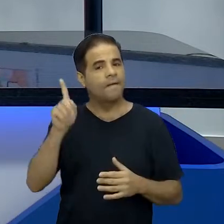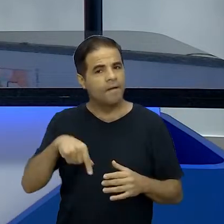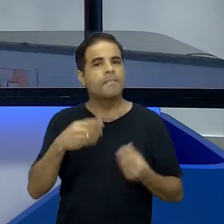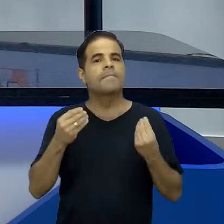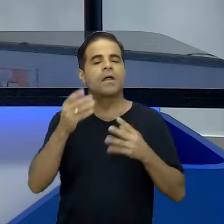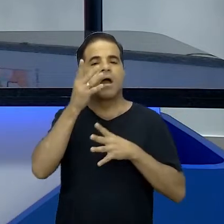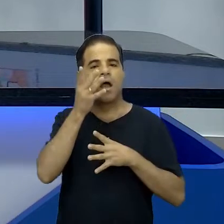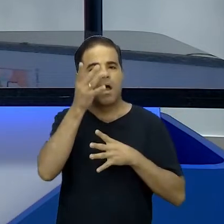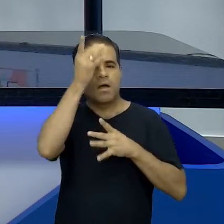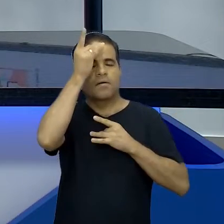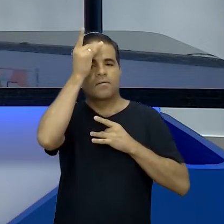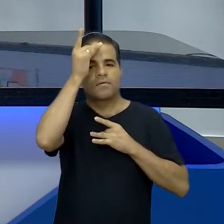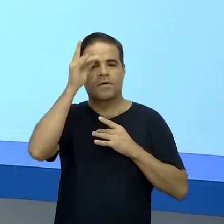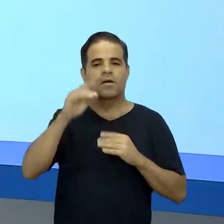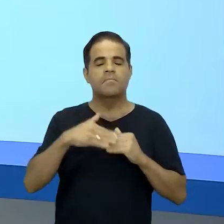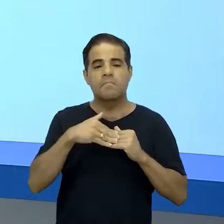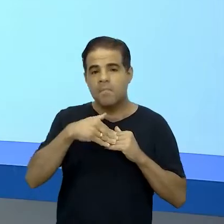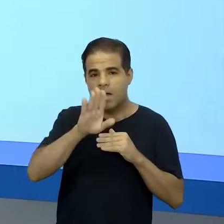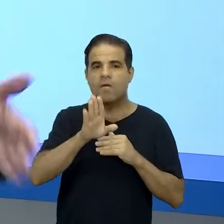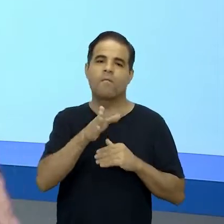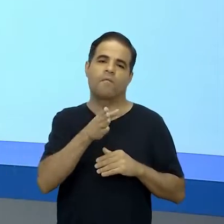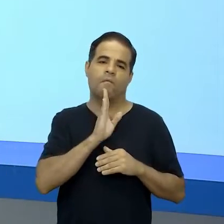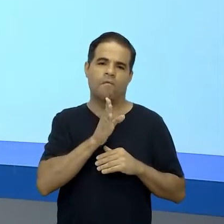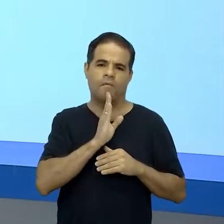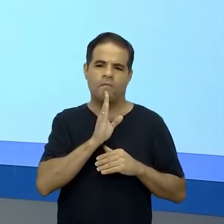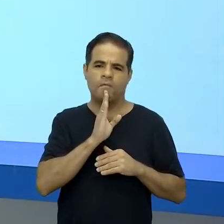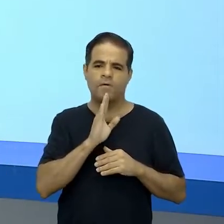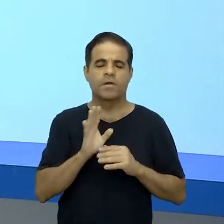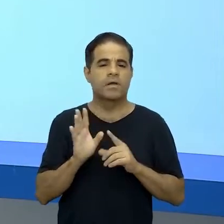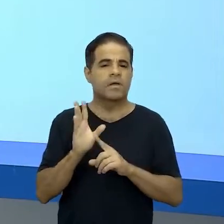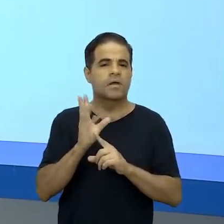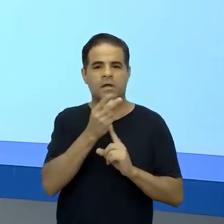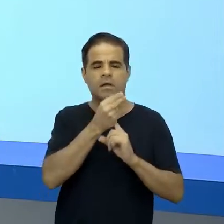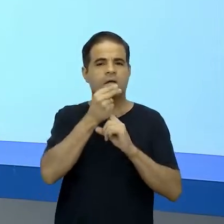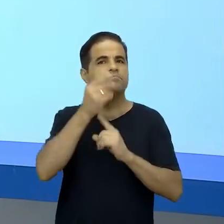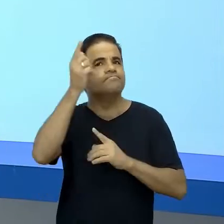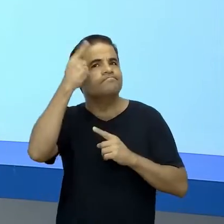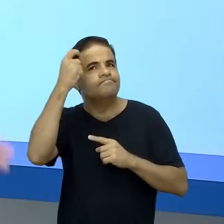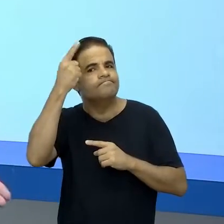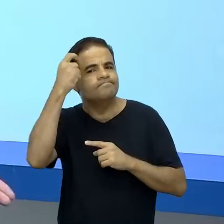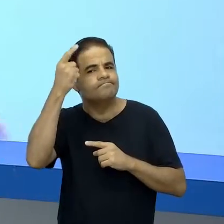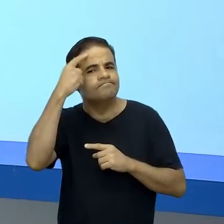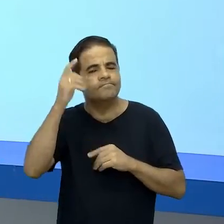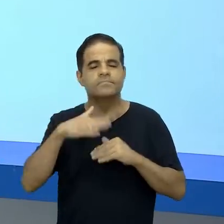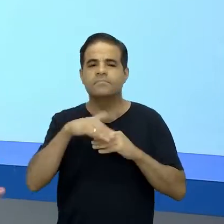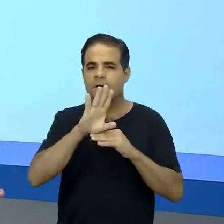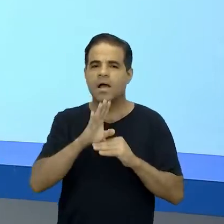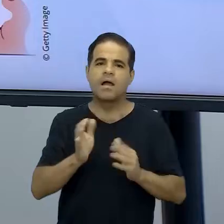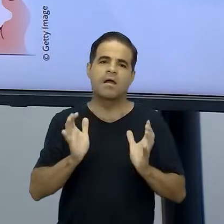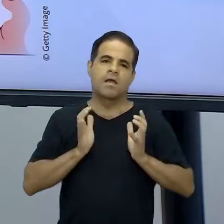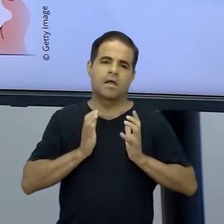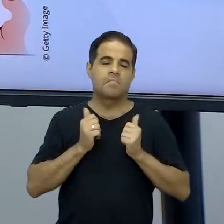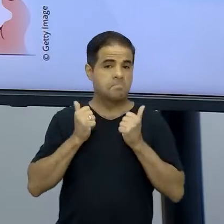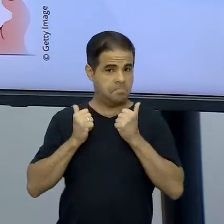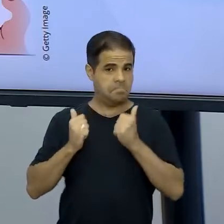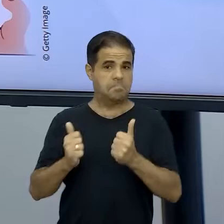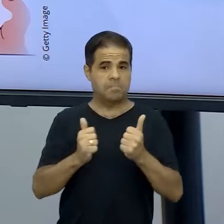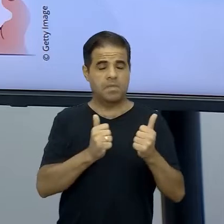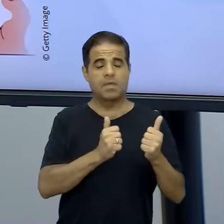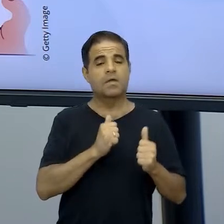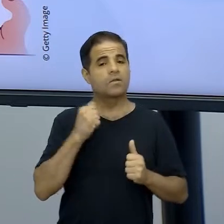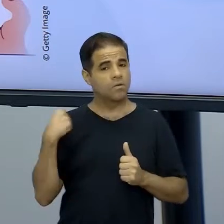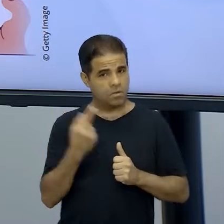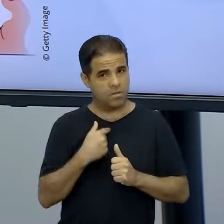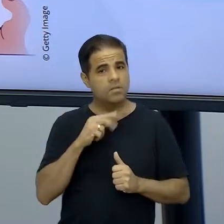uma performance. Certo. E quanto mais a gente conhecer de artista, de performance, de ideias, mais rica fica a nossa. Sim, porque a gente vai